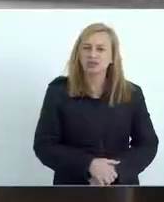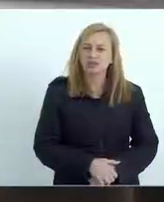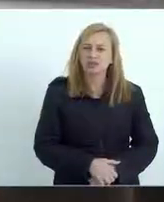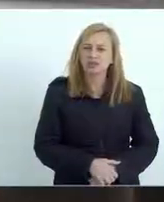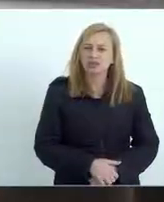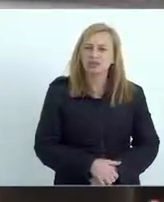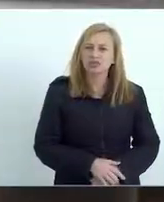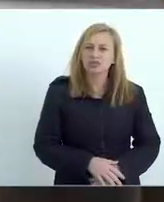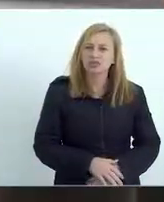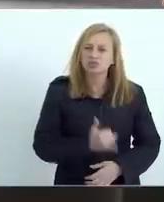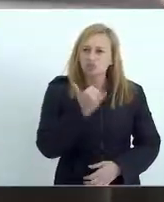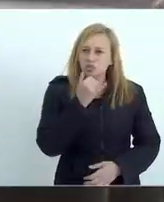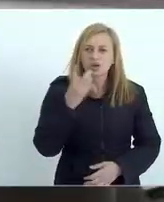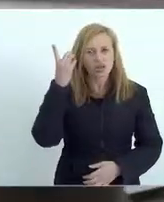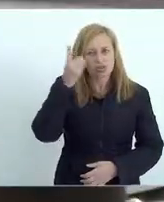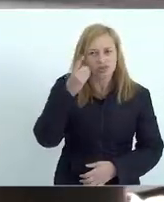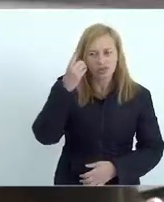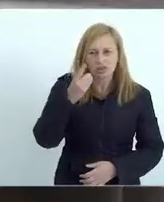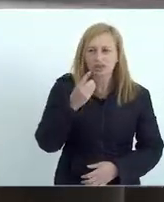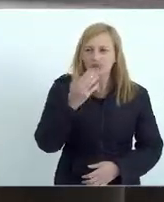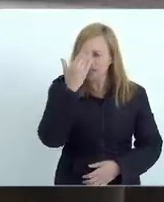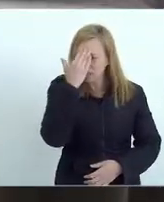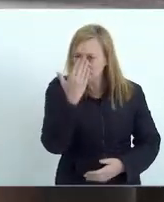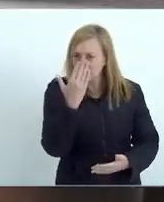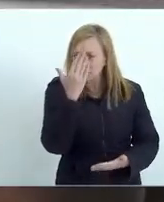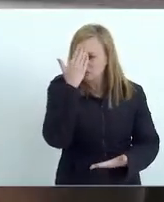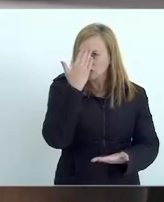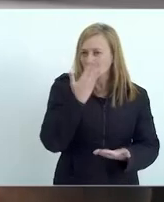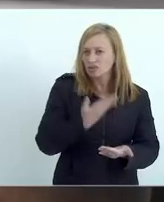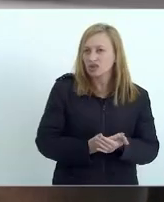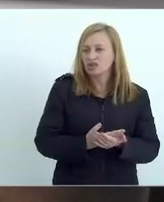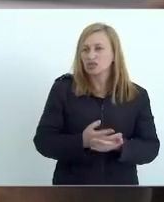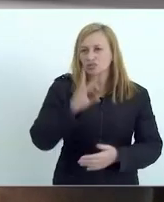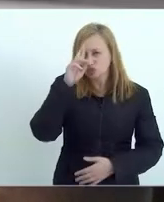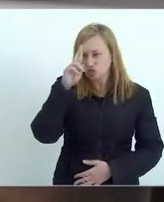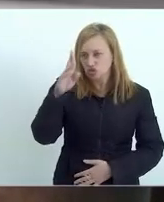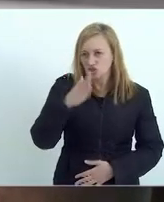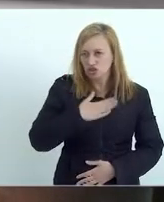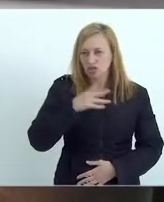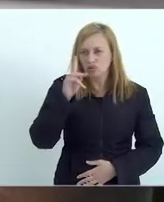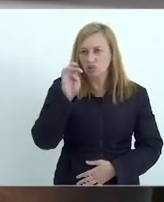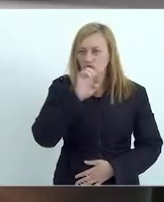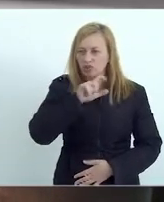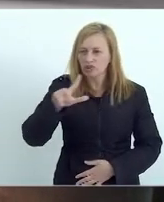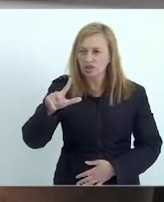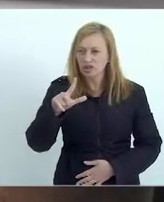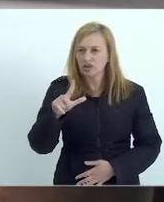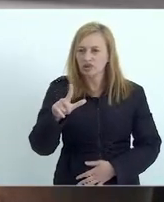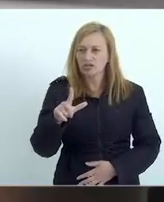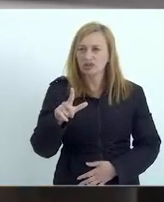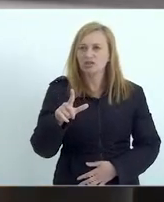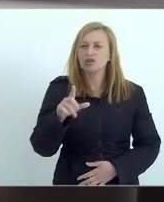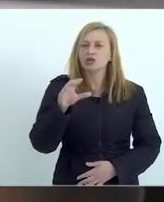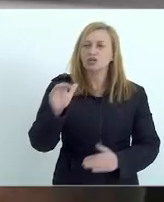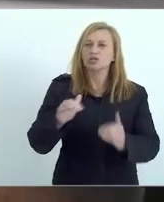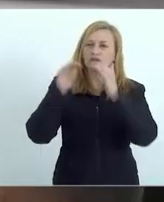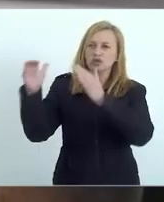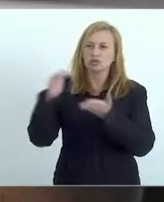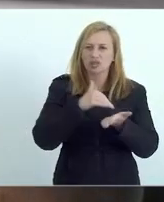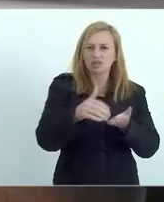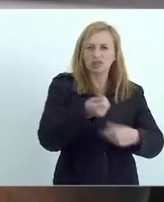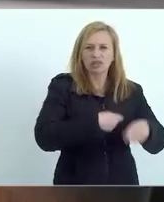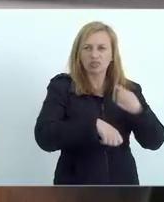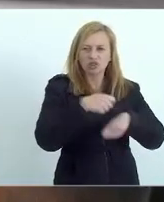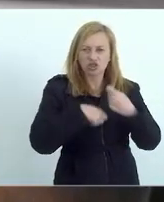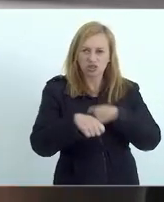desculpa do nosso Deputado agradecer a confiança do meu chefe estado-maior Coronel Renato de Souza Neto subsecretário de gestão